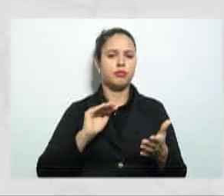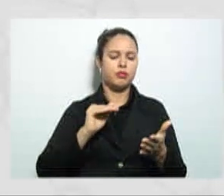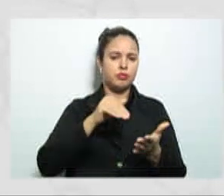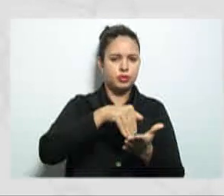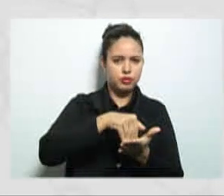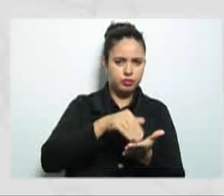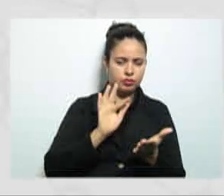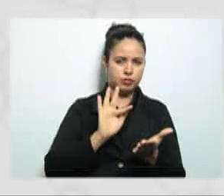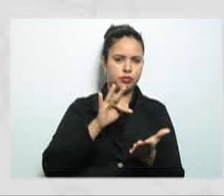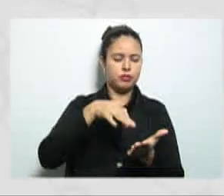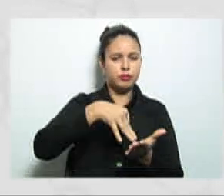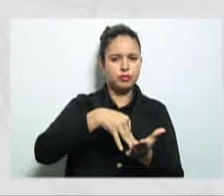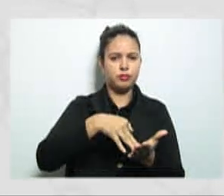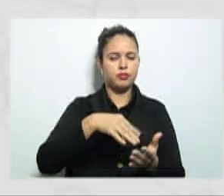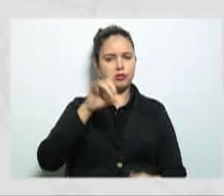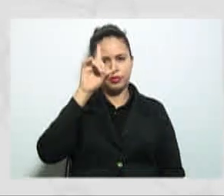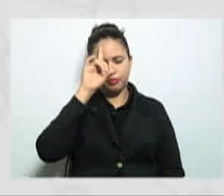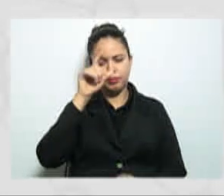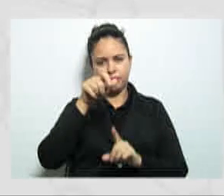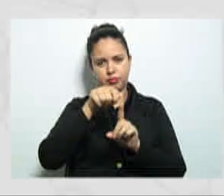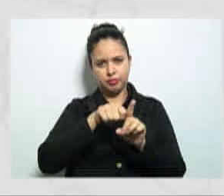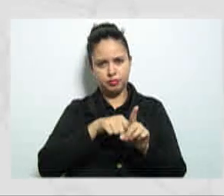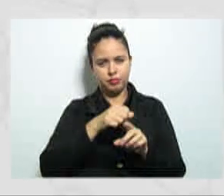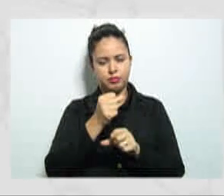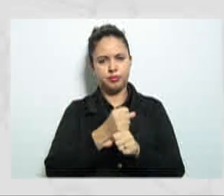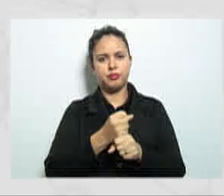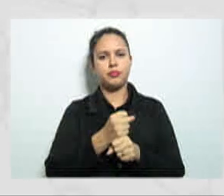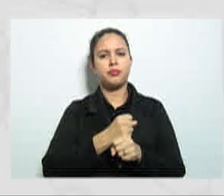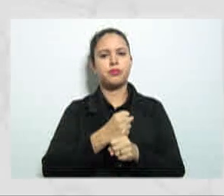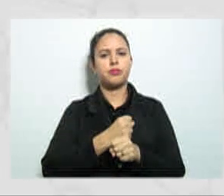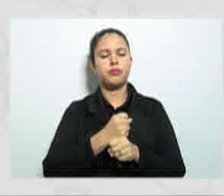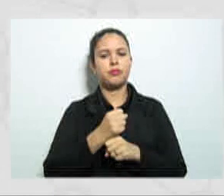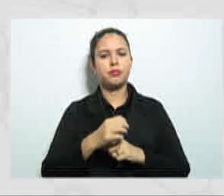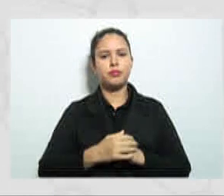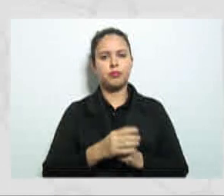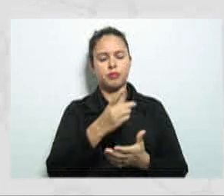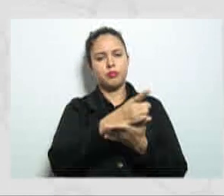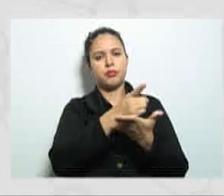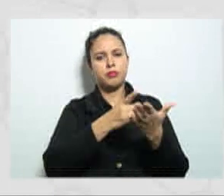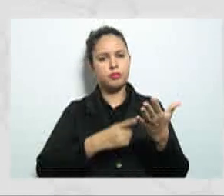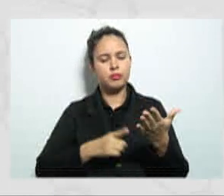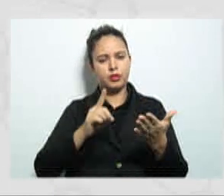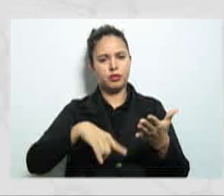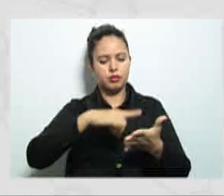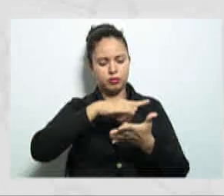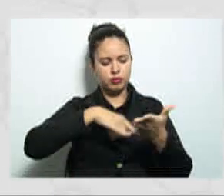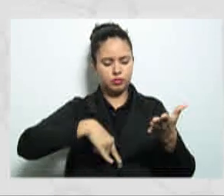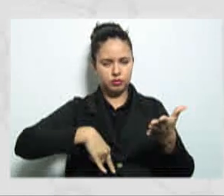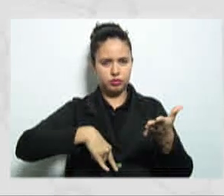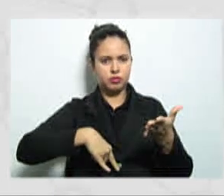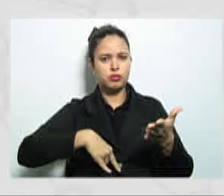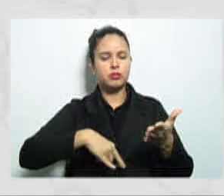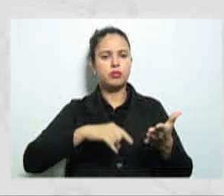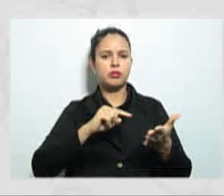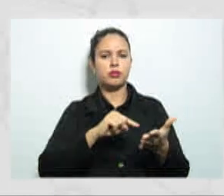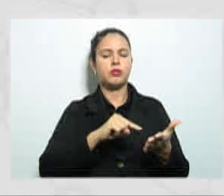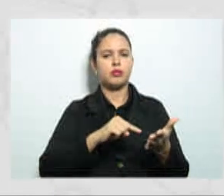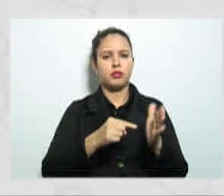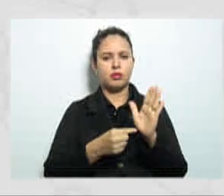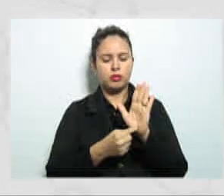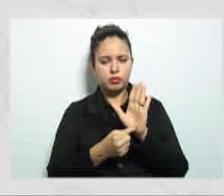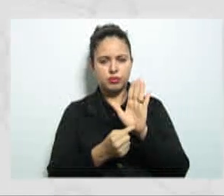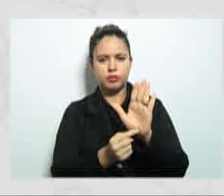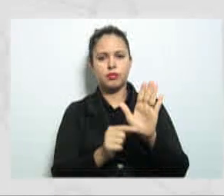pelo diretor ou pela diretora da escola. Então, a declaração é um documento que